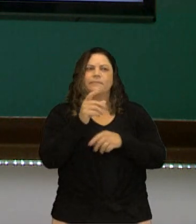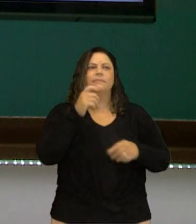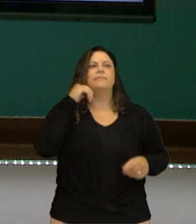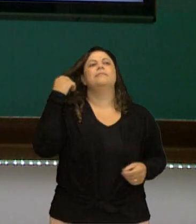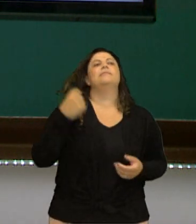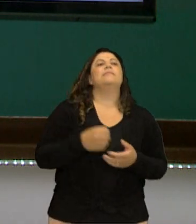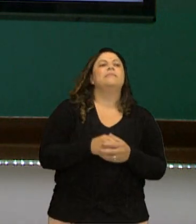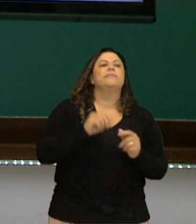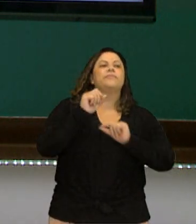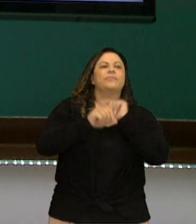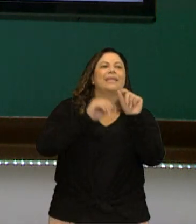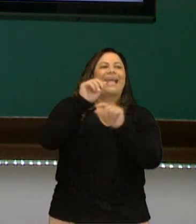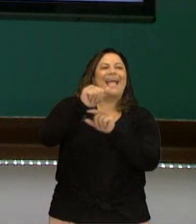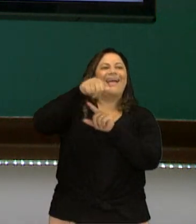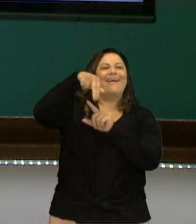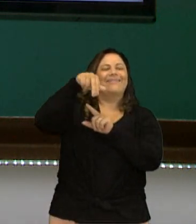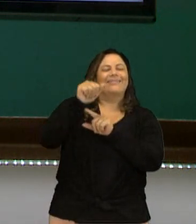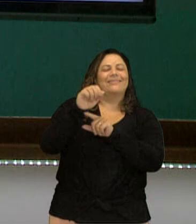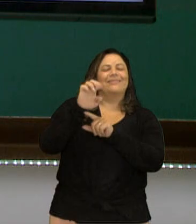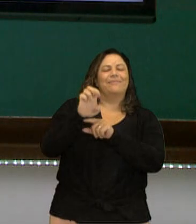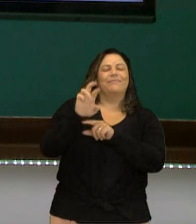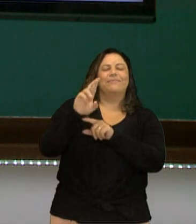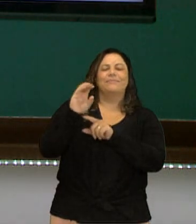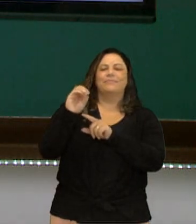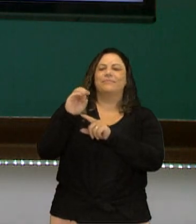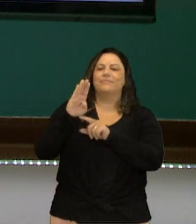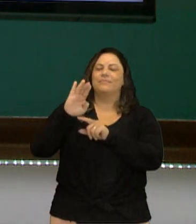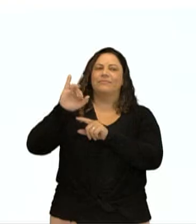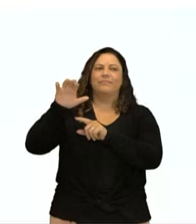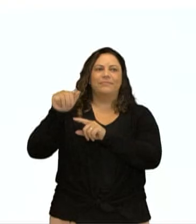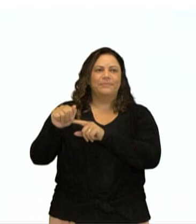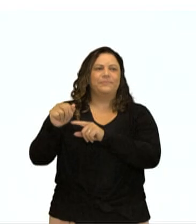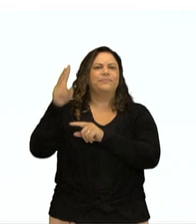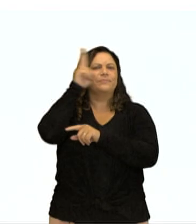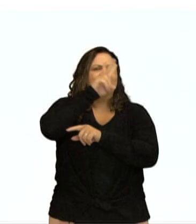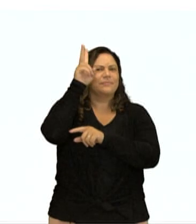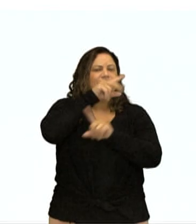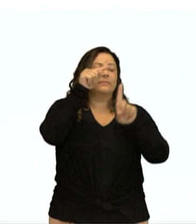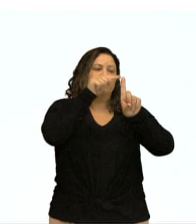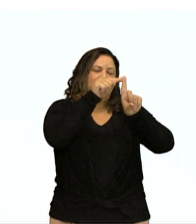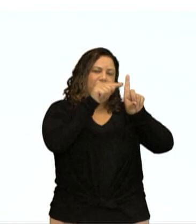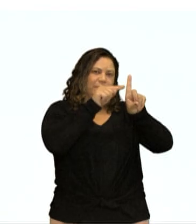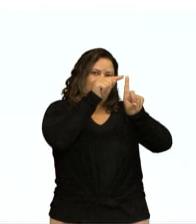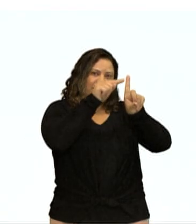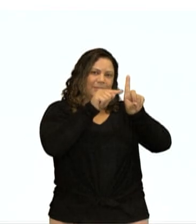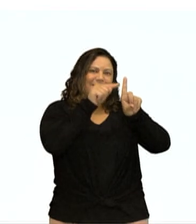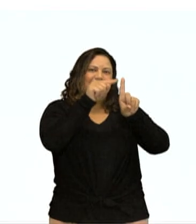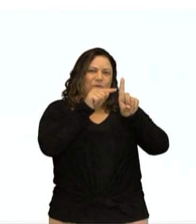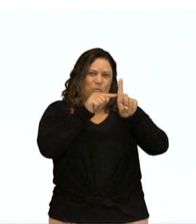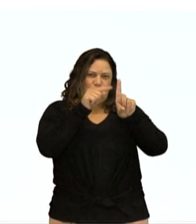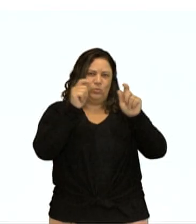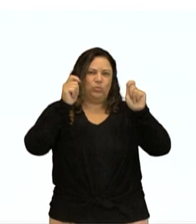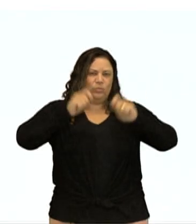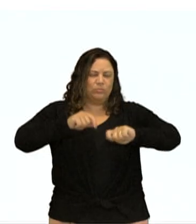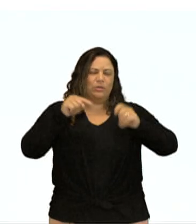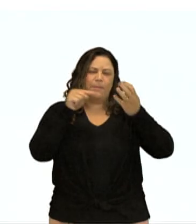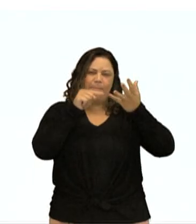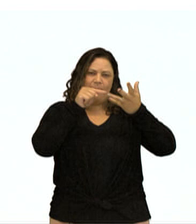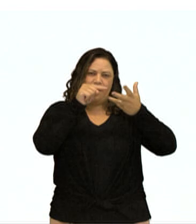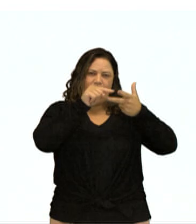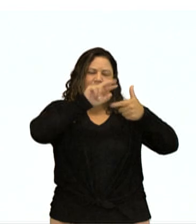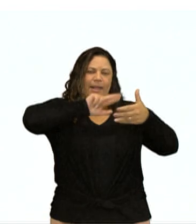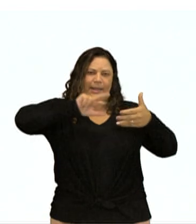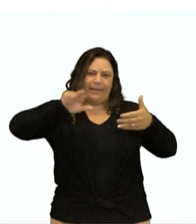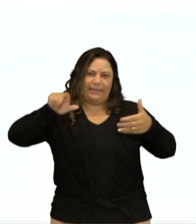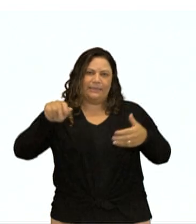bactéria anaeróbica. Lembra que nós falamos dos tipos de respiração das bactérias? Não